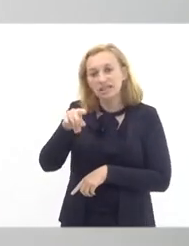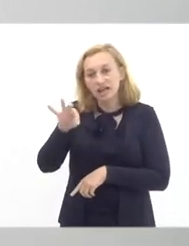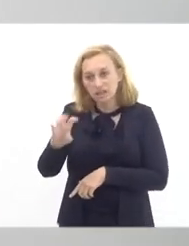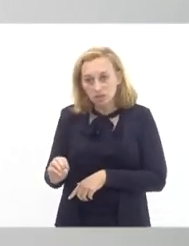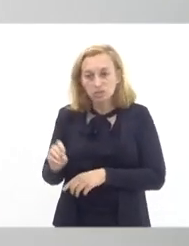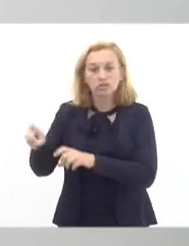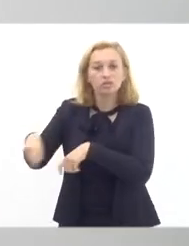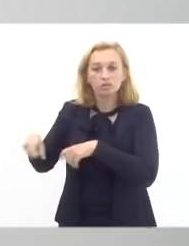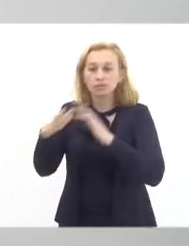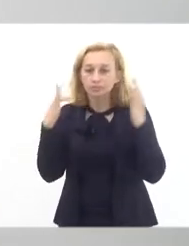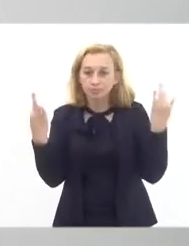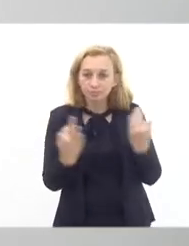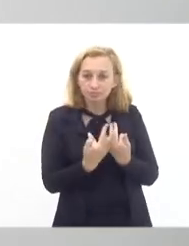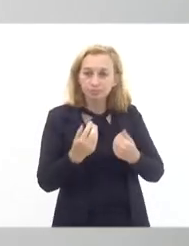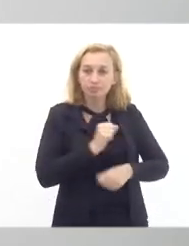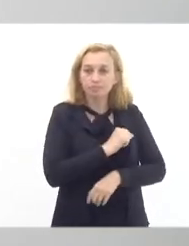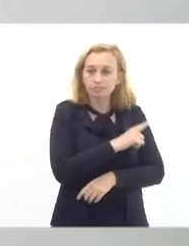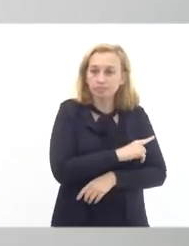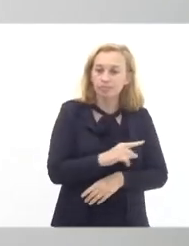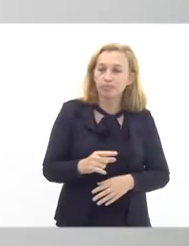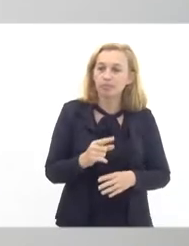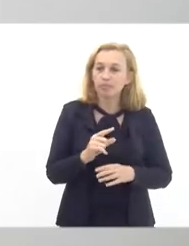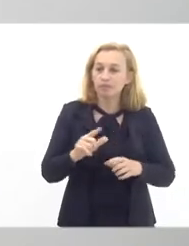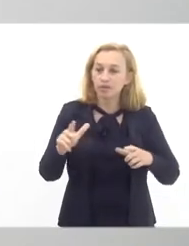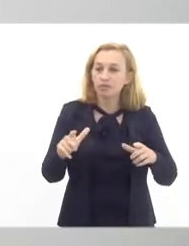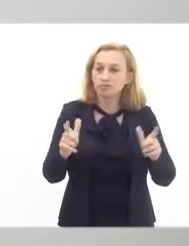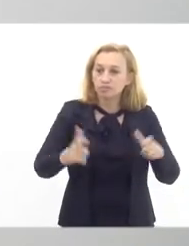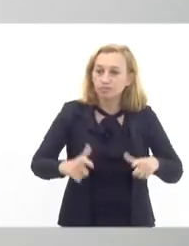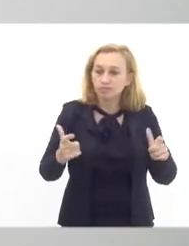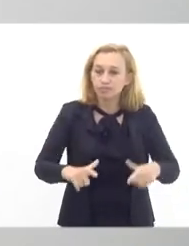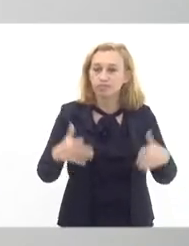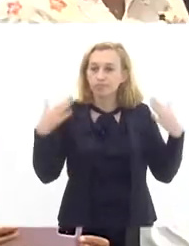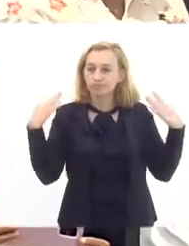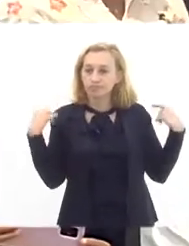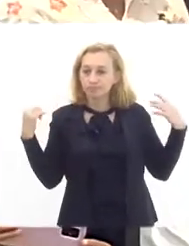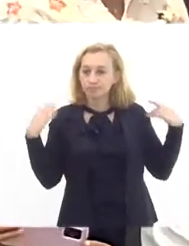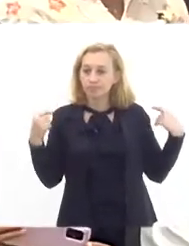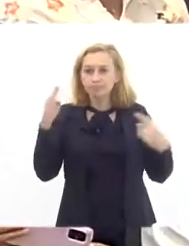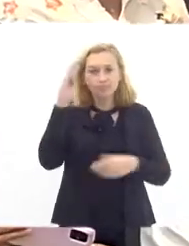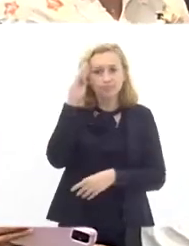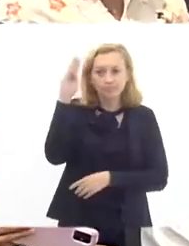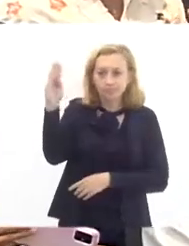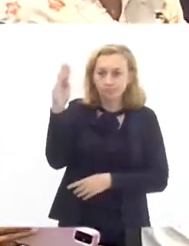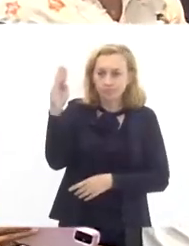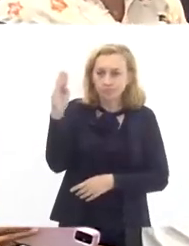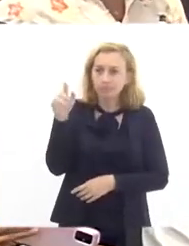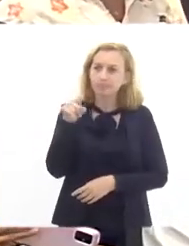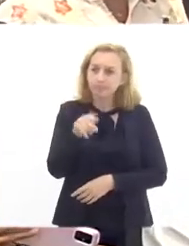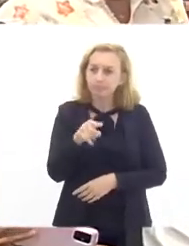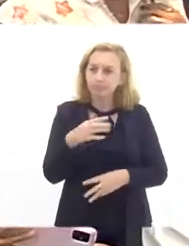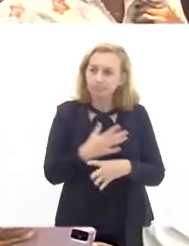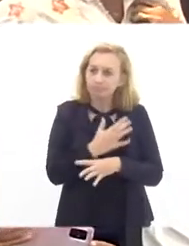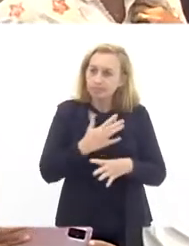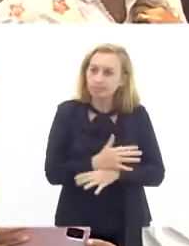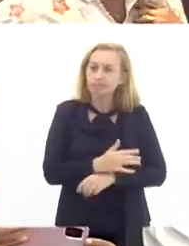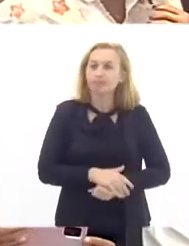de São Gonçalo, estabelecendo uma área de lazer fundamental para aquela cidade.